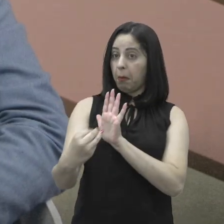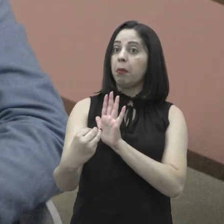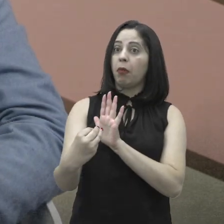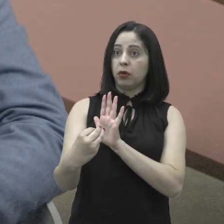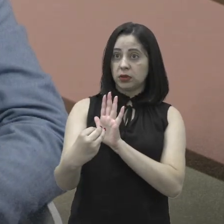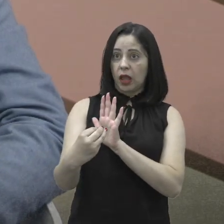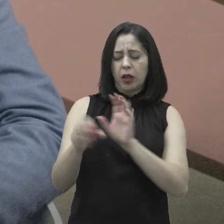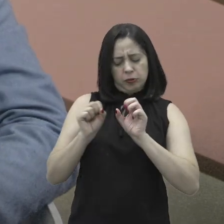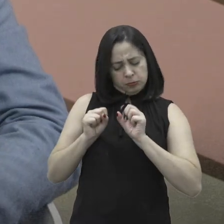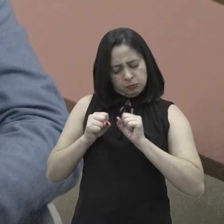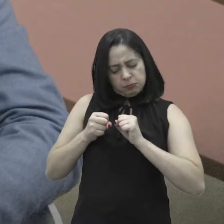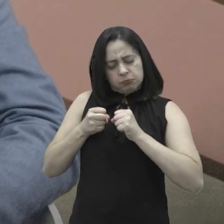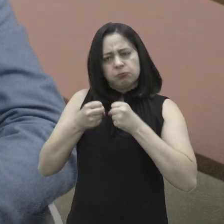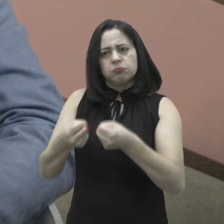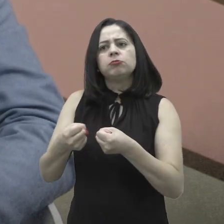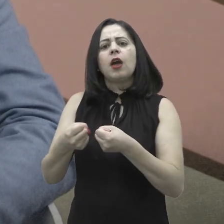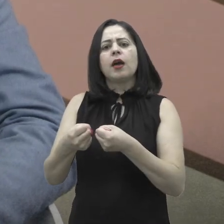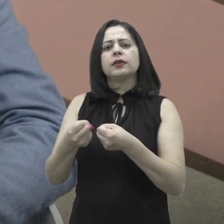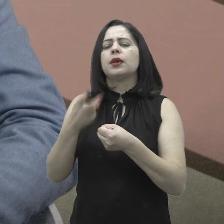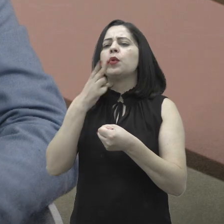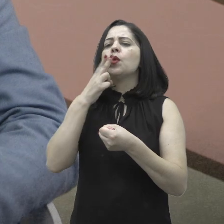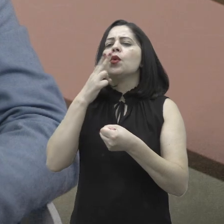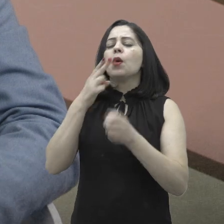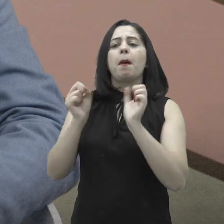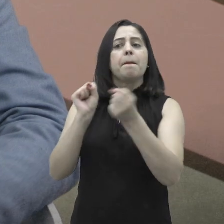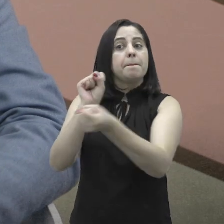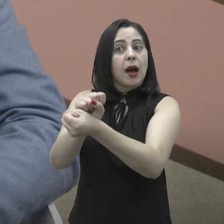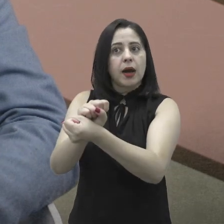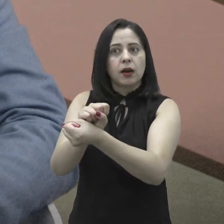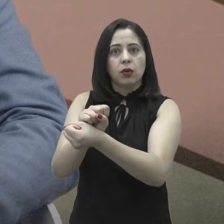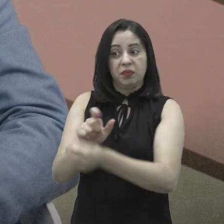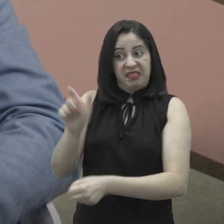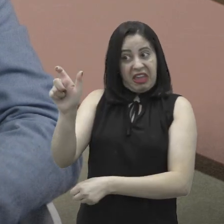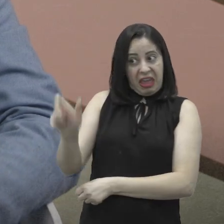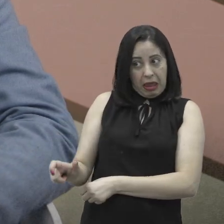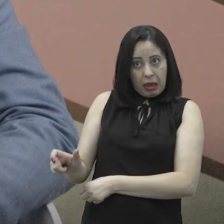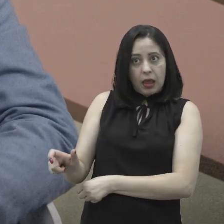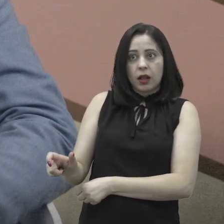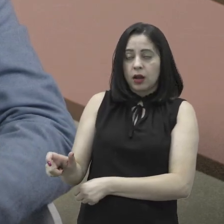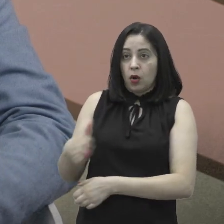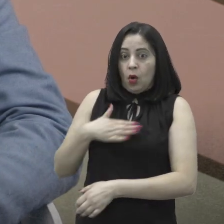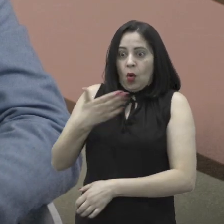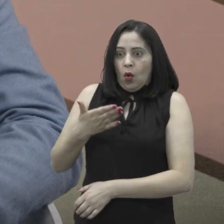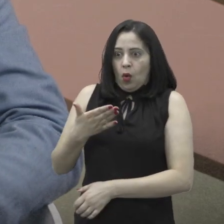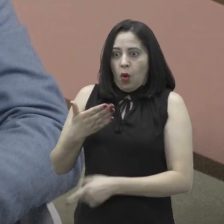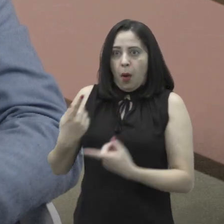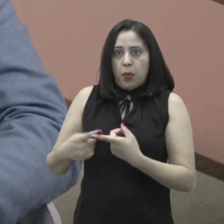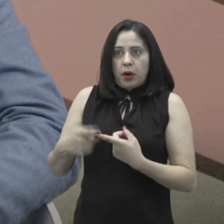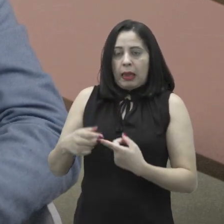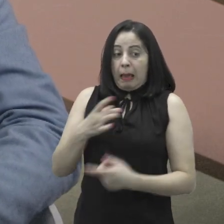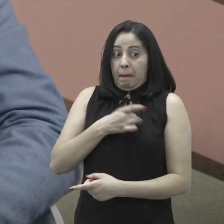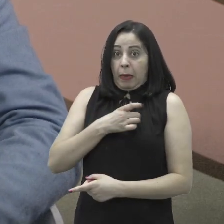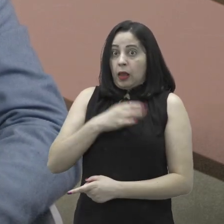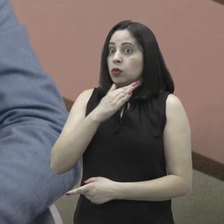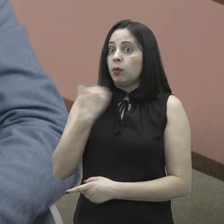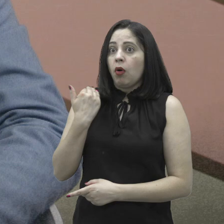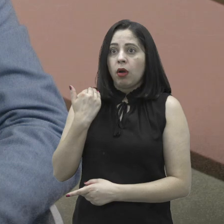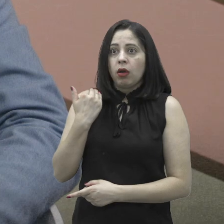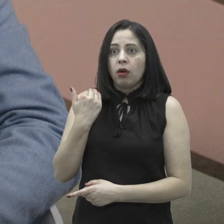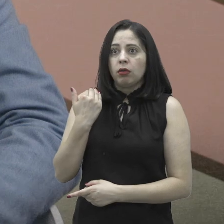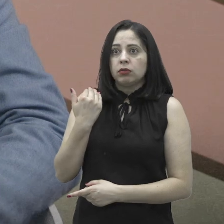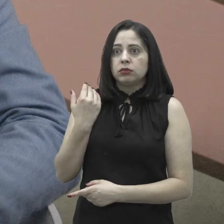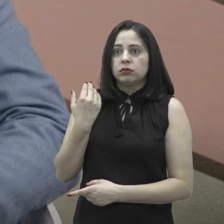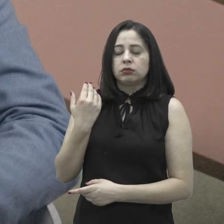da força de vontade, de você querer parar de fumar. O seu Júlio levou um susto, né? Falou, você tem que parar de fumar, senão você vai morrer. Em 3 dias ele parou de